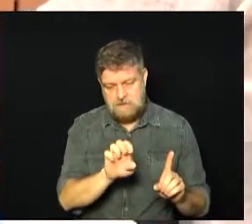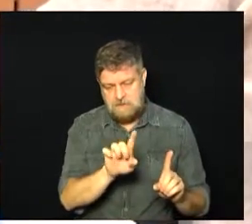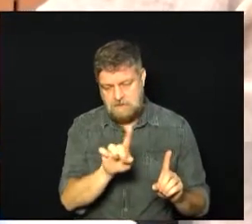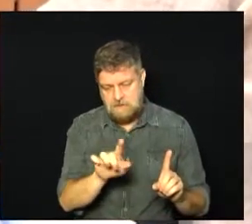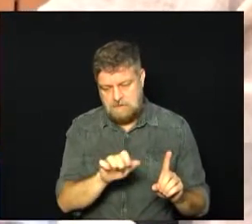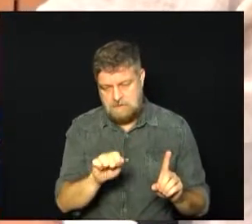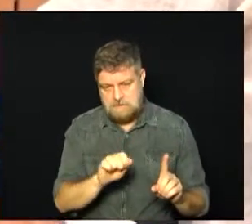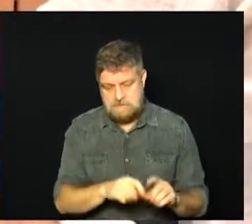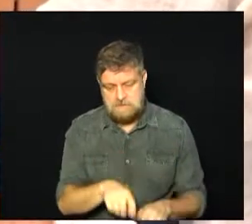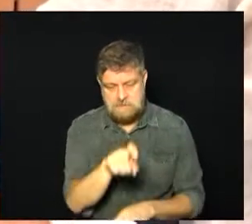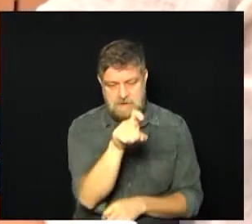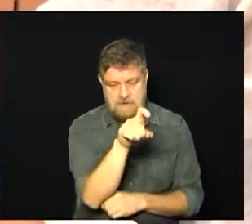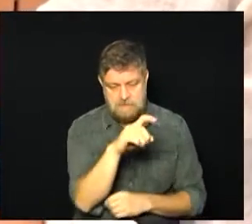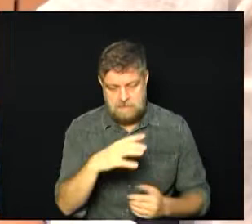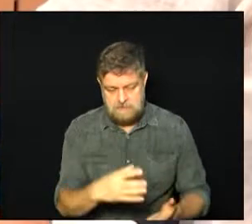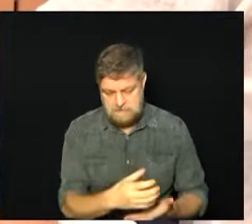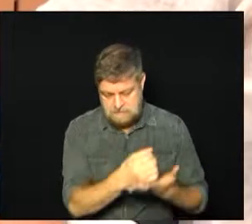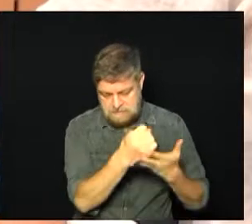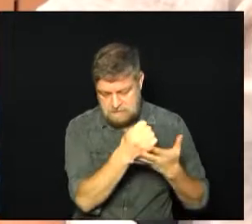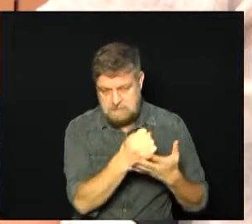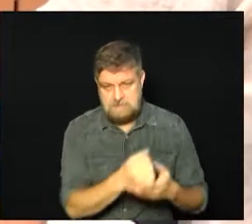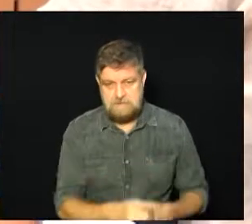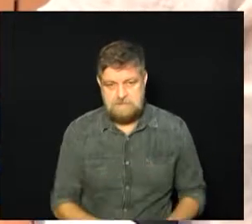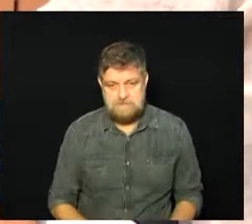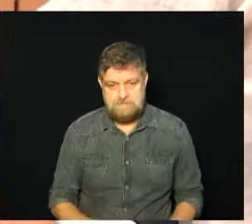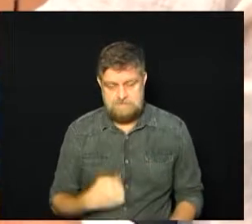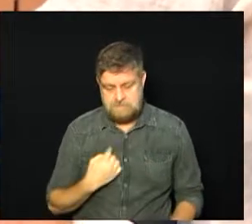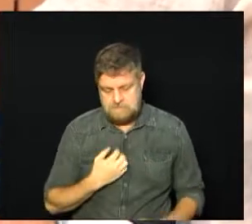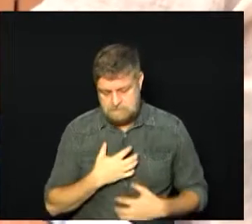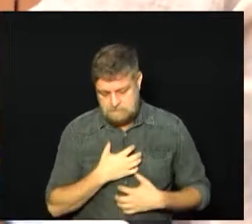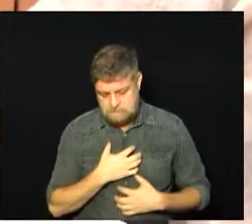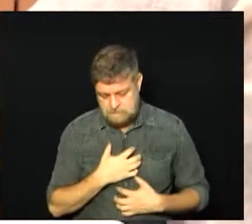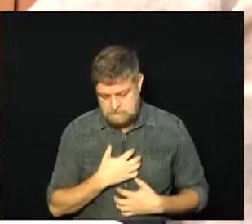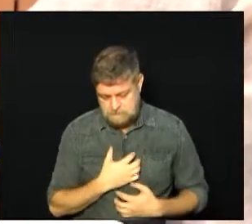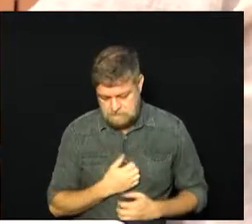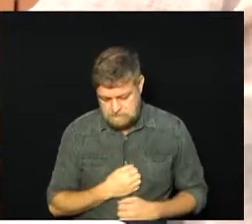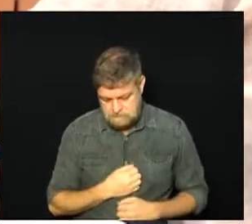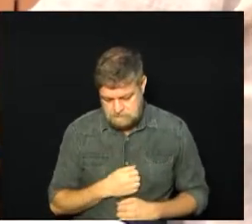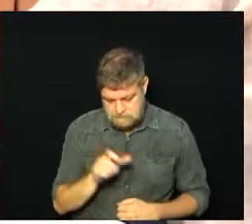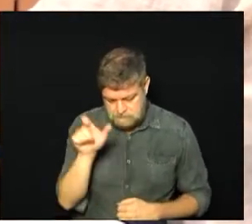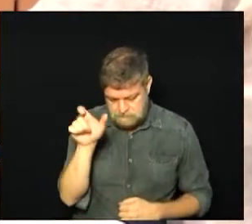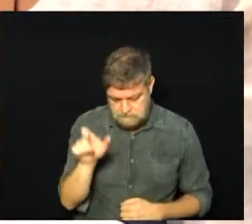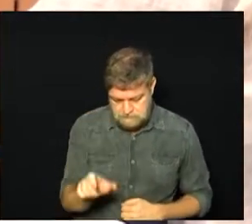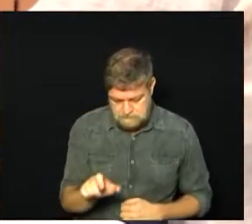Agradecemos a presença e manifestamos o nosso sentimento pela passagem do Edgar.